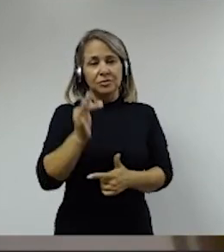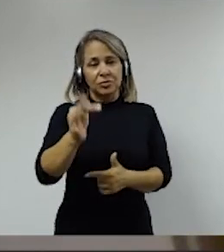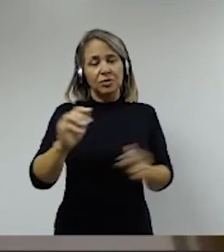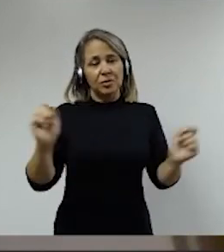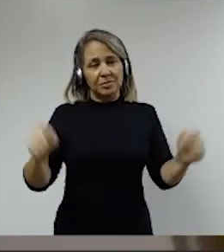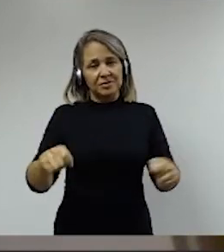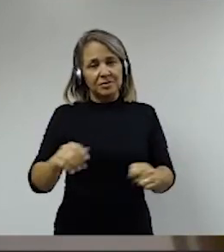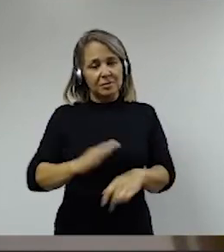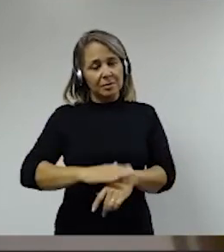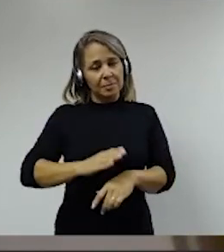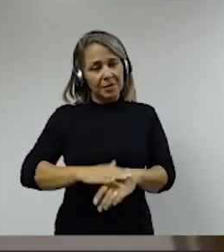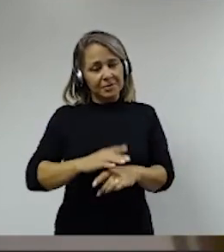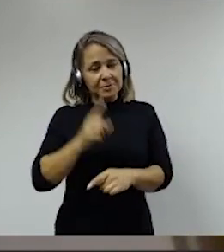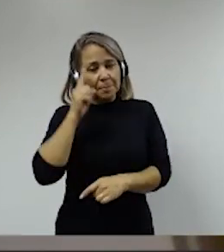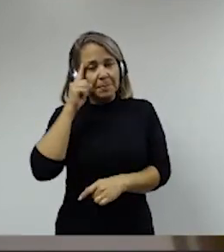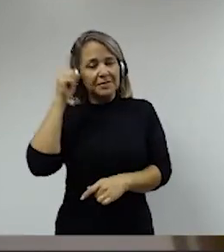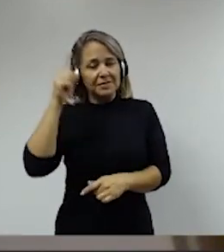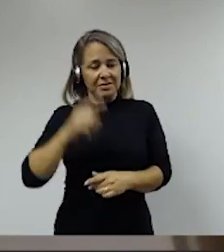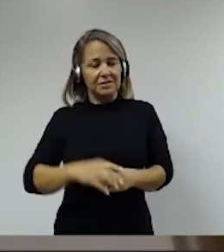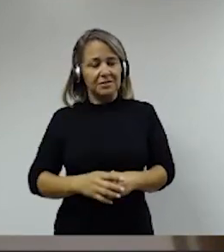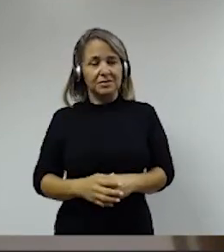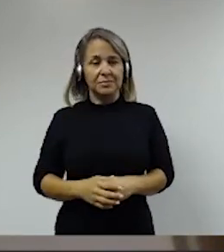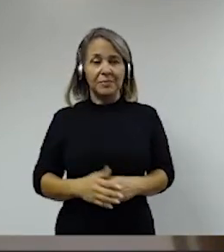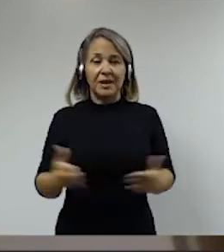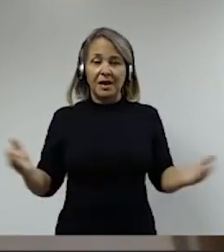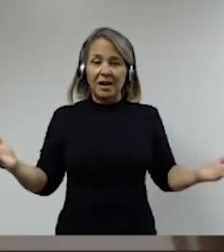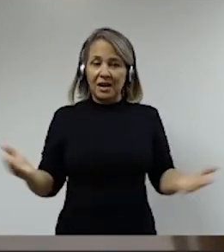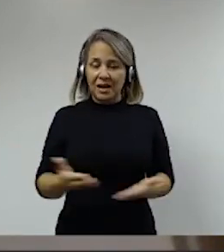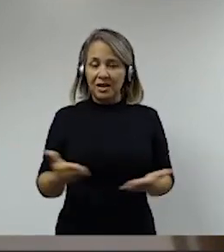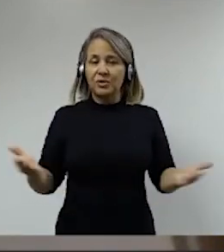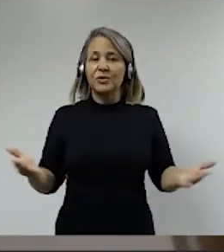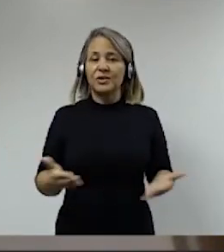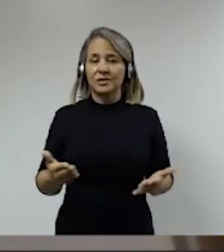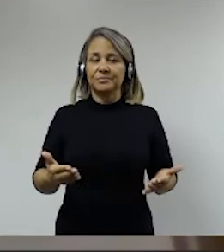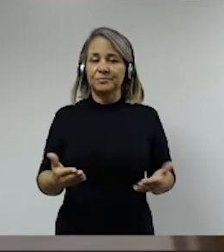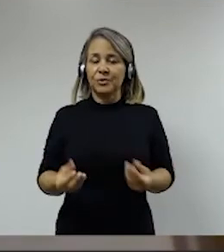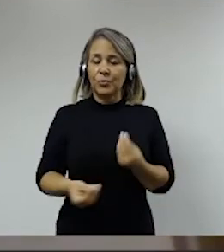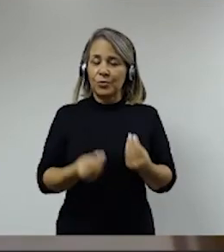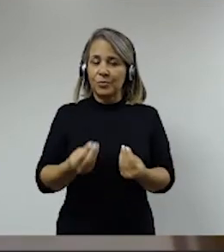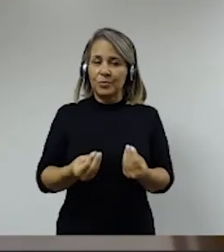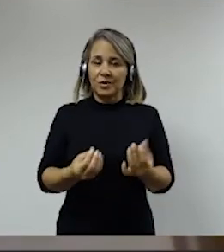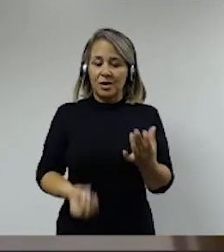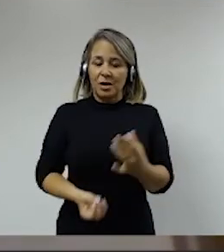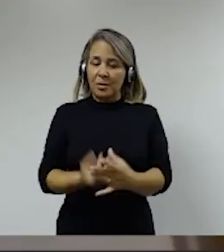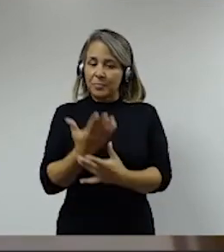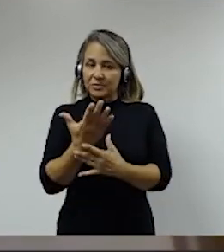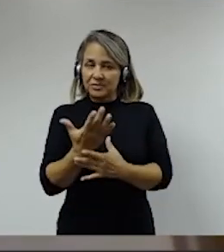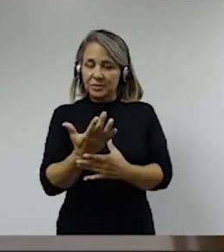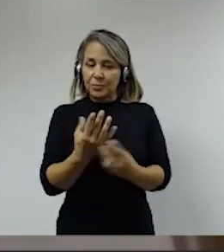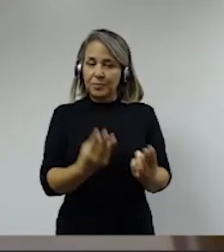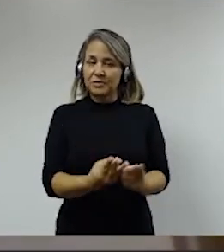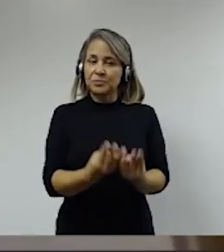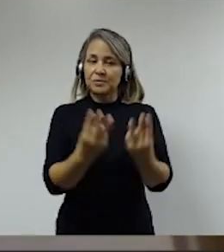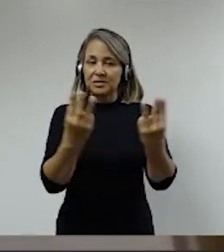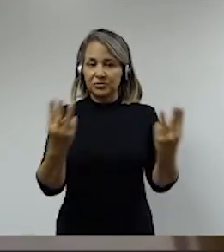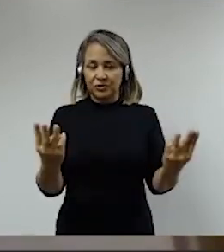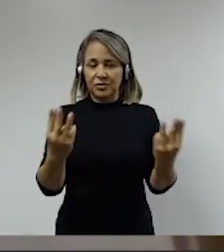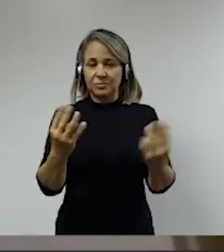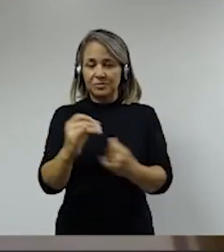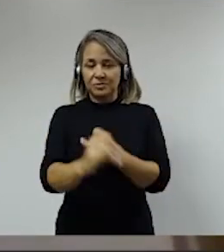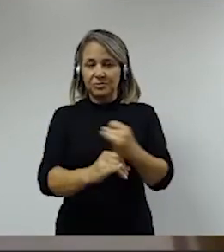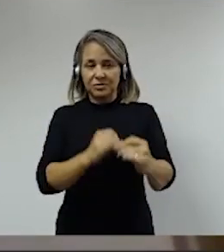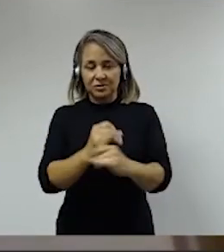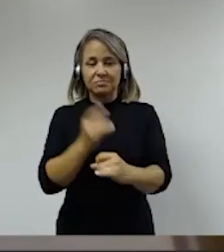ser mais bem pensadas, né? Agora, é inexorável. A produção para as plataformas digitais